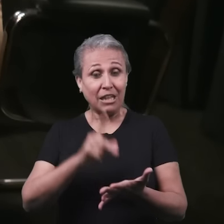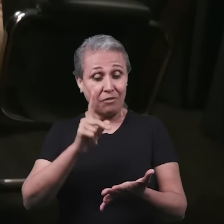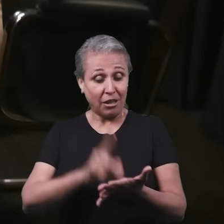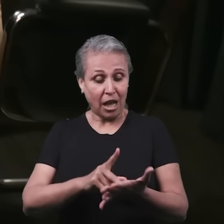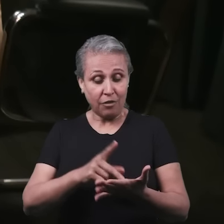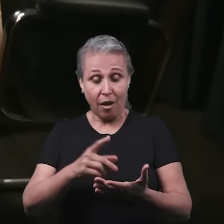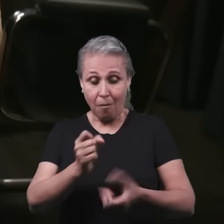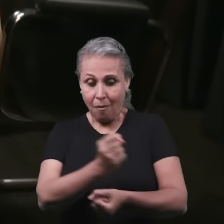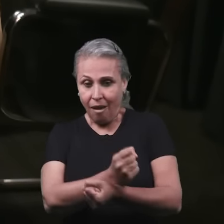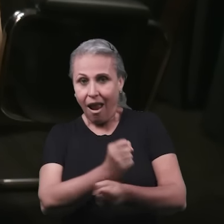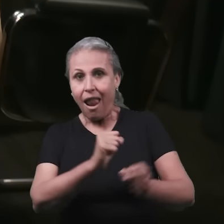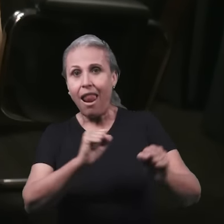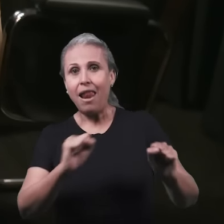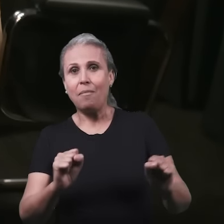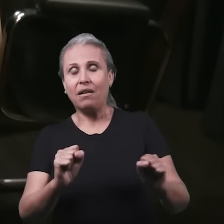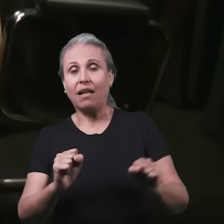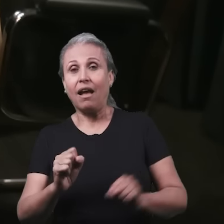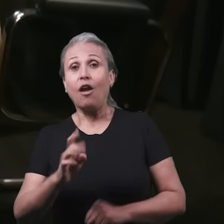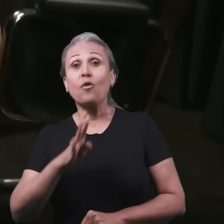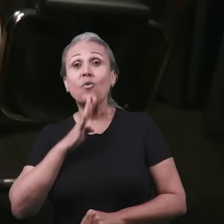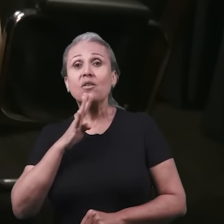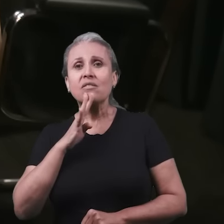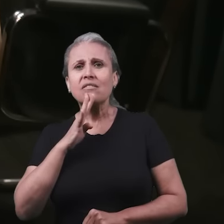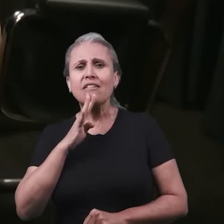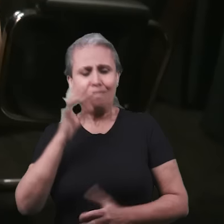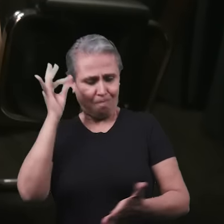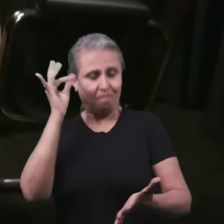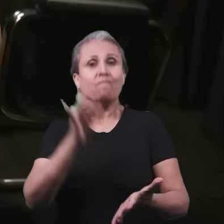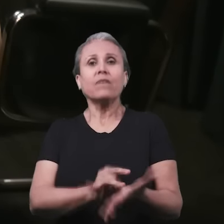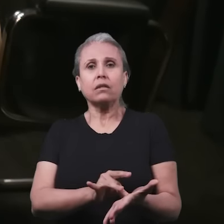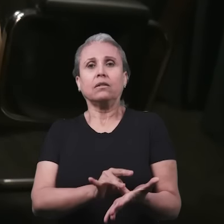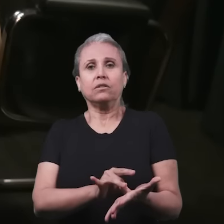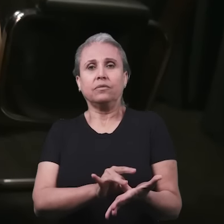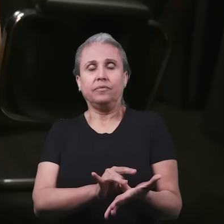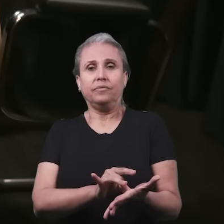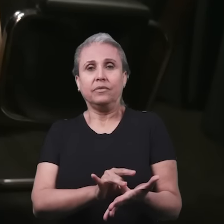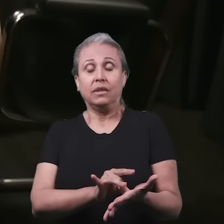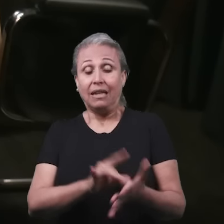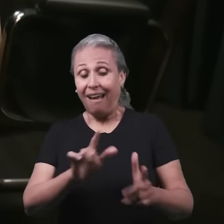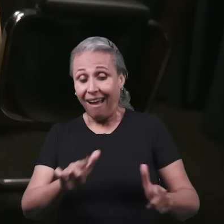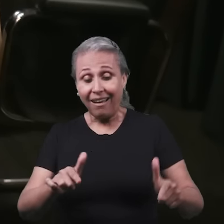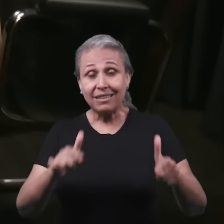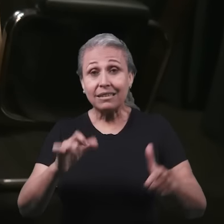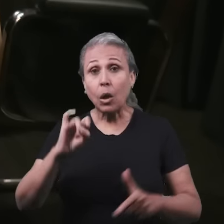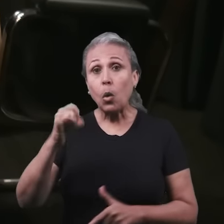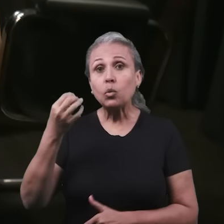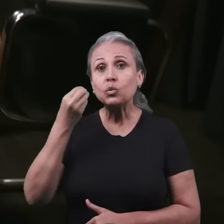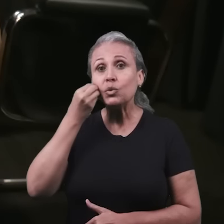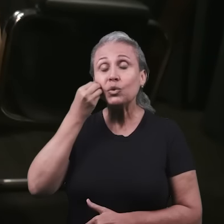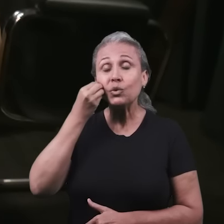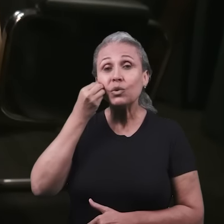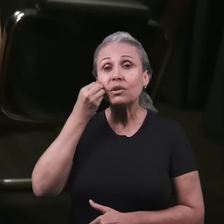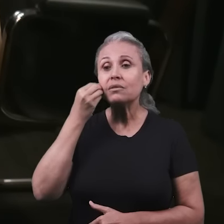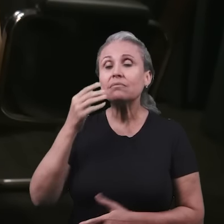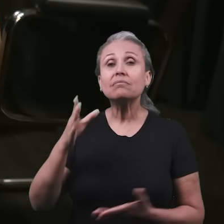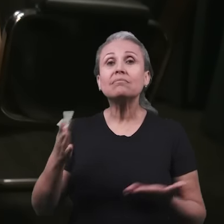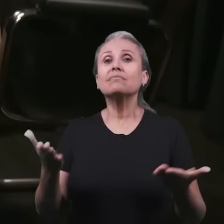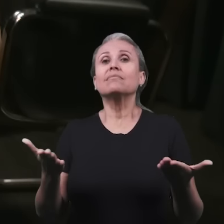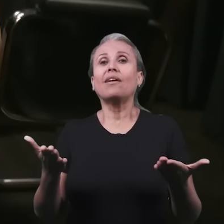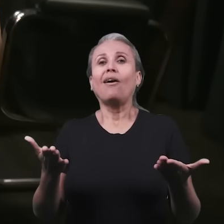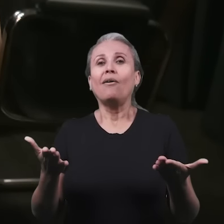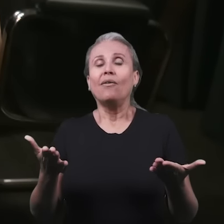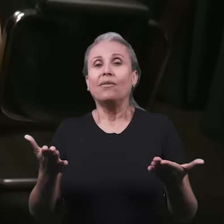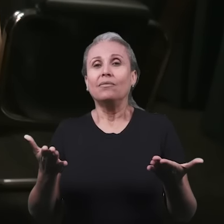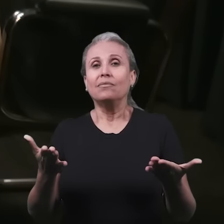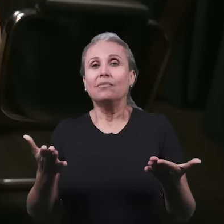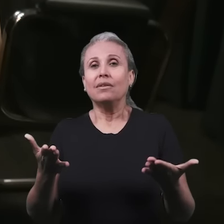permitiu conhecer de fato a verdade, né? E nós vamos ver a ação dele, que acho que podemos até intitulá-la de